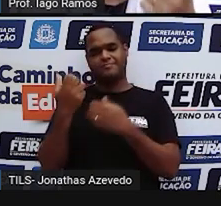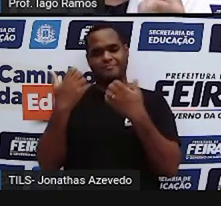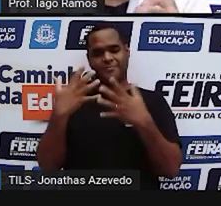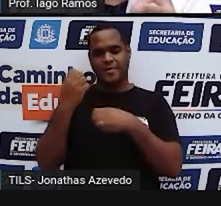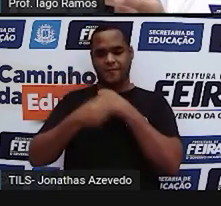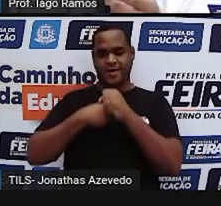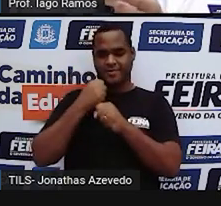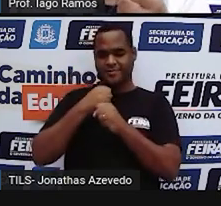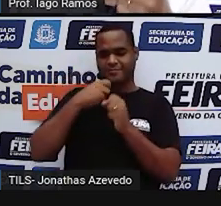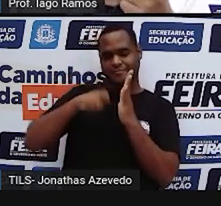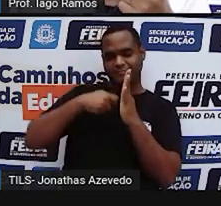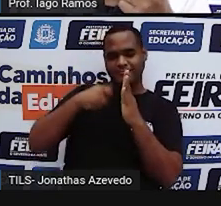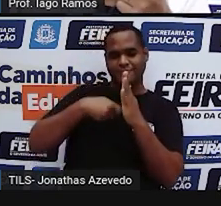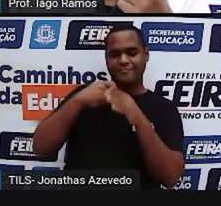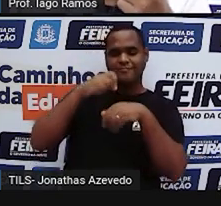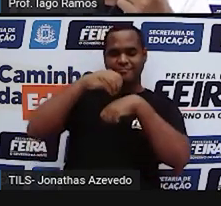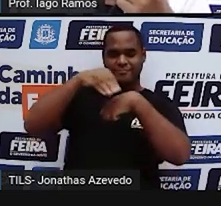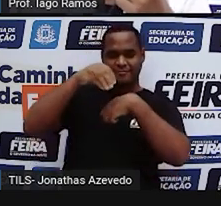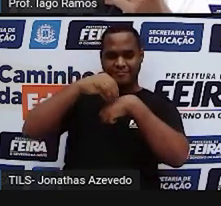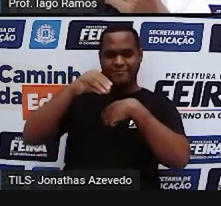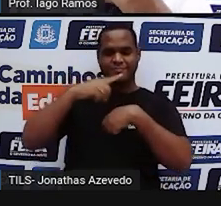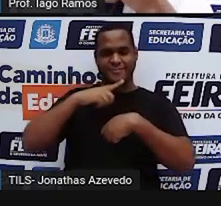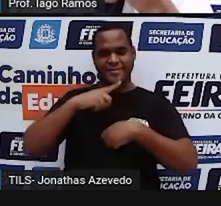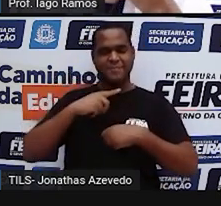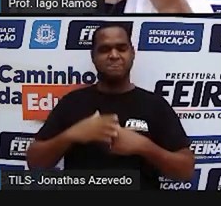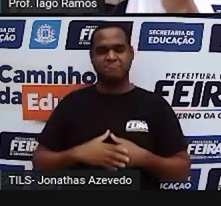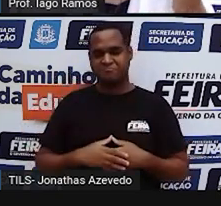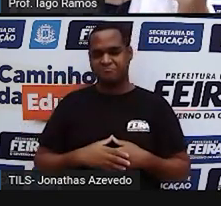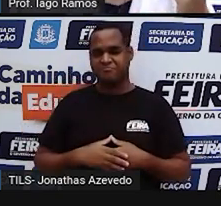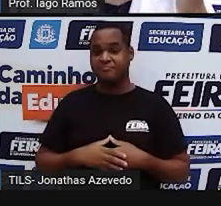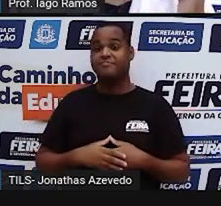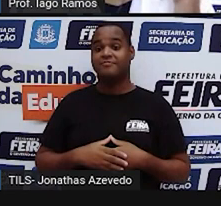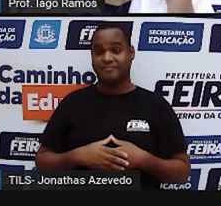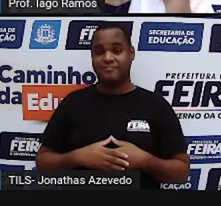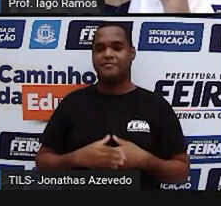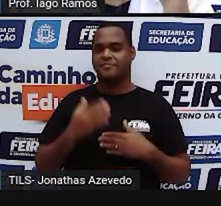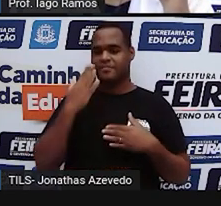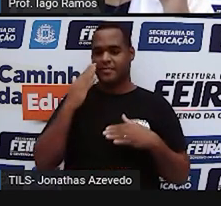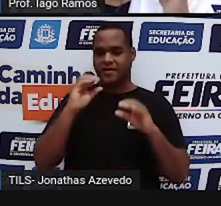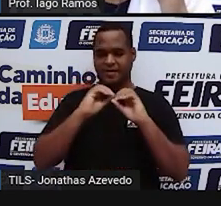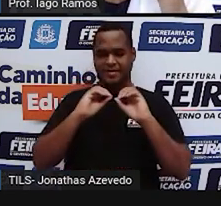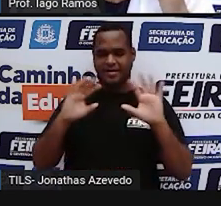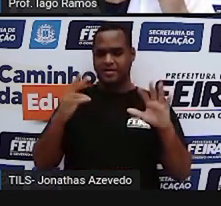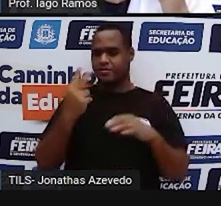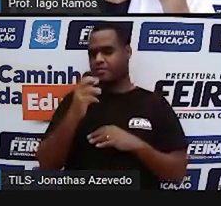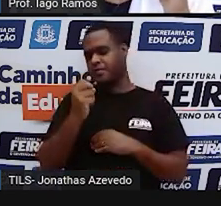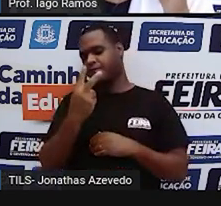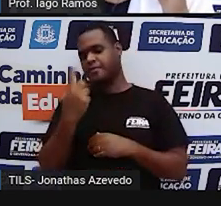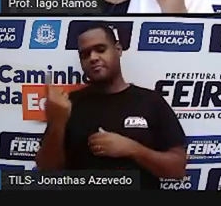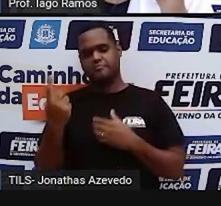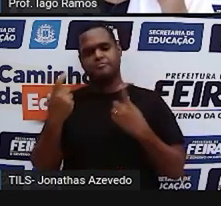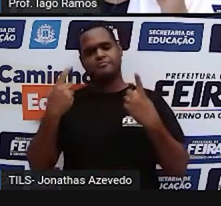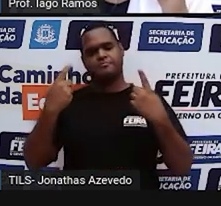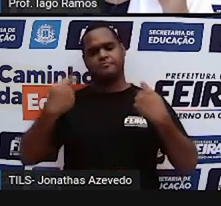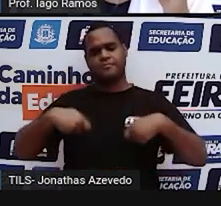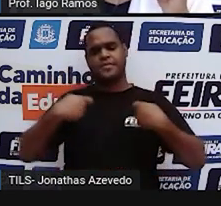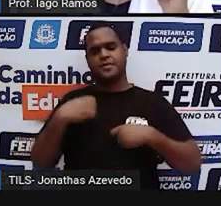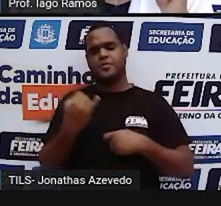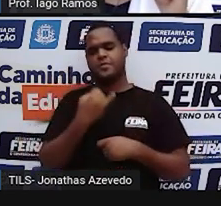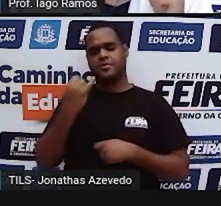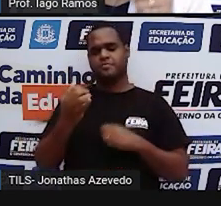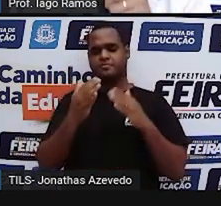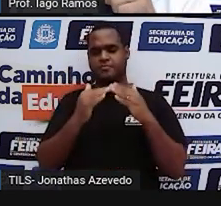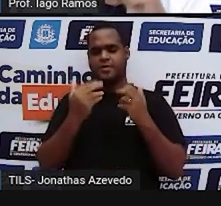que essa aula está sendo transmitida para você então pra aparecer o 2021 eu preciso